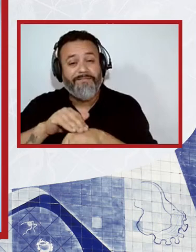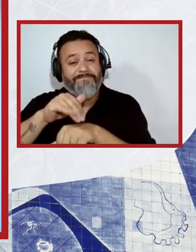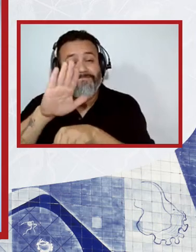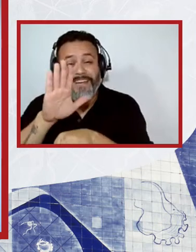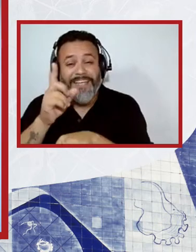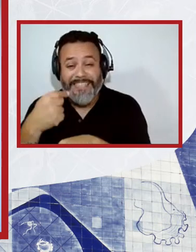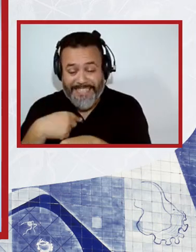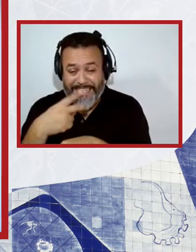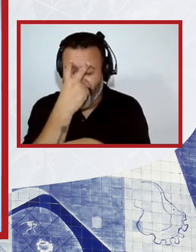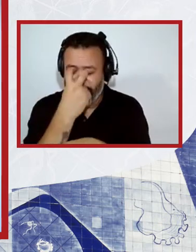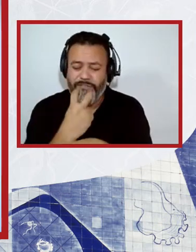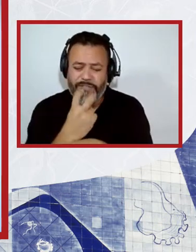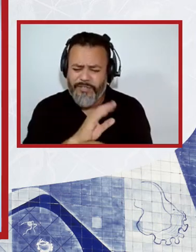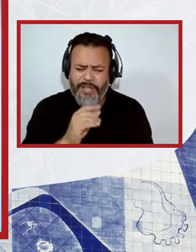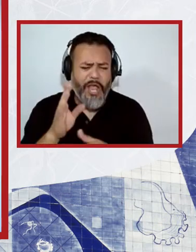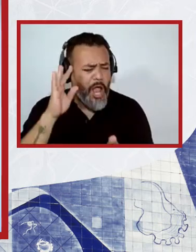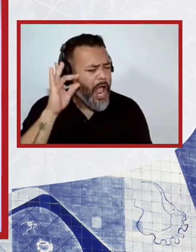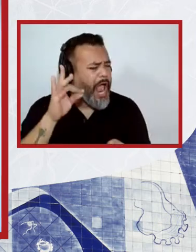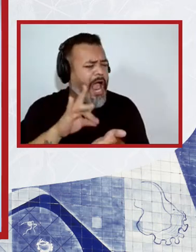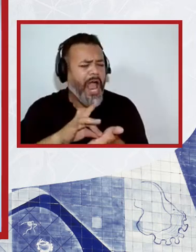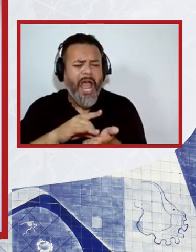sua realidade, tem a sua